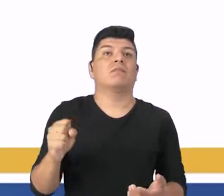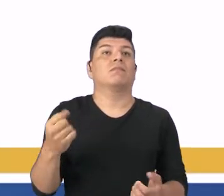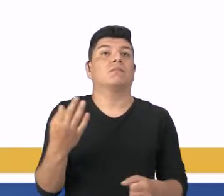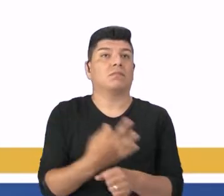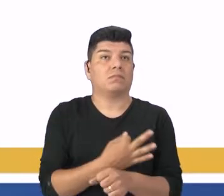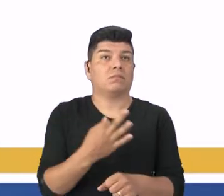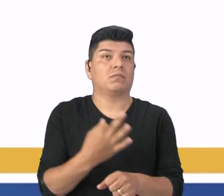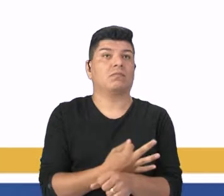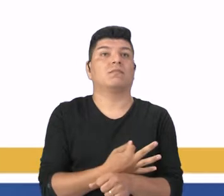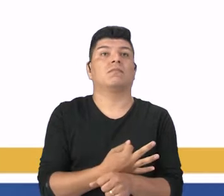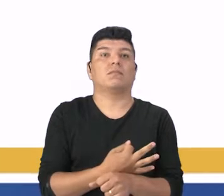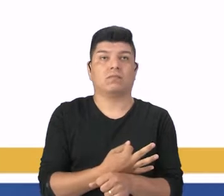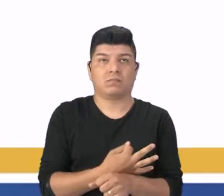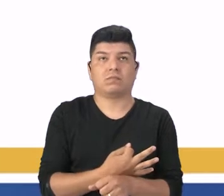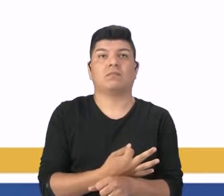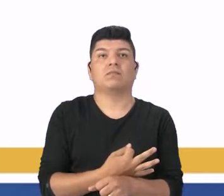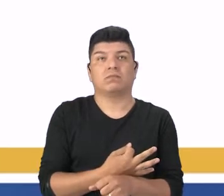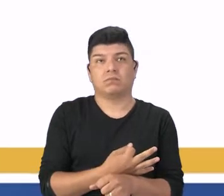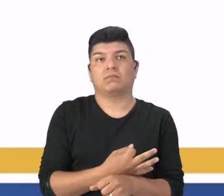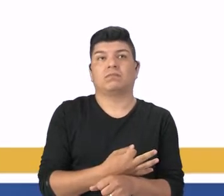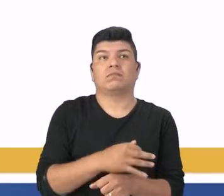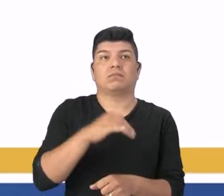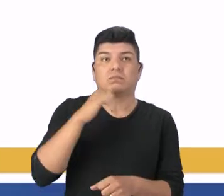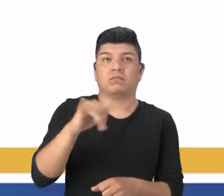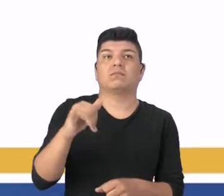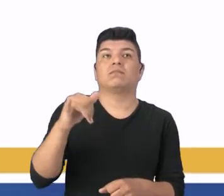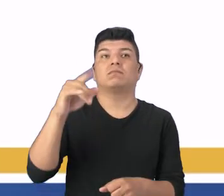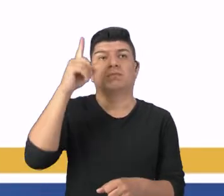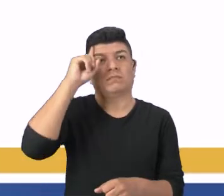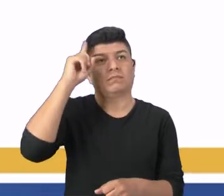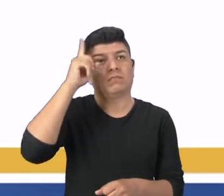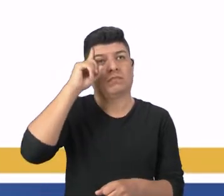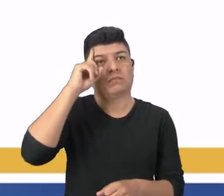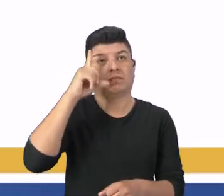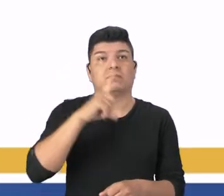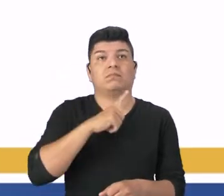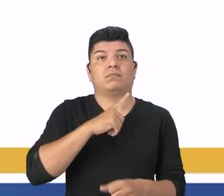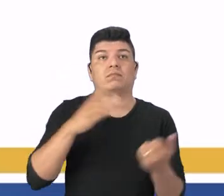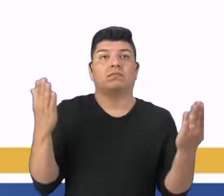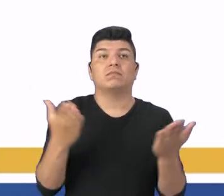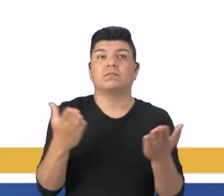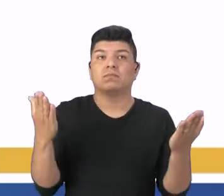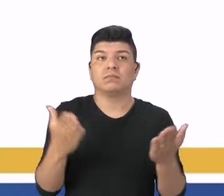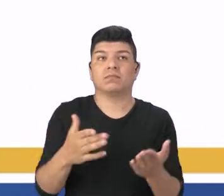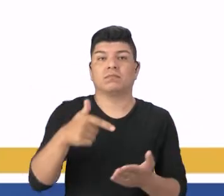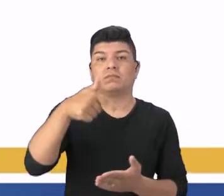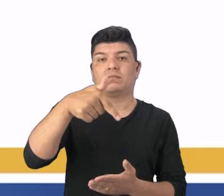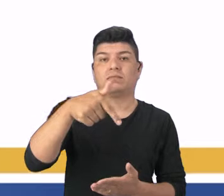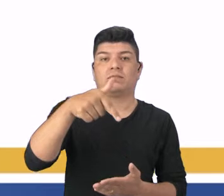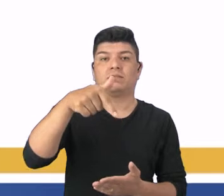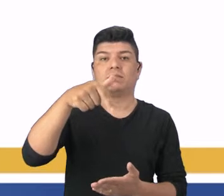para suprir suas necessidades energéticas diárias. Existem atualmente cerca de